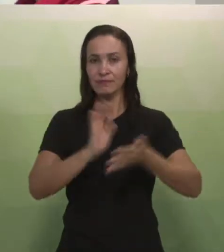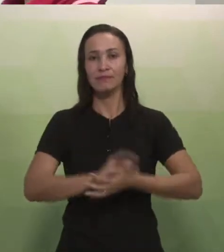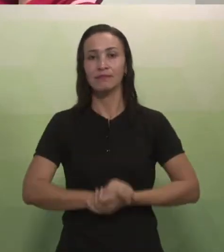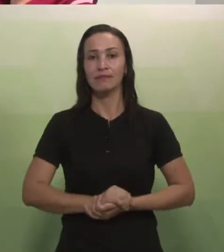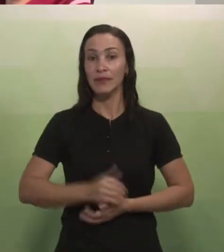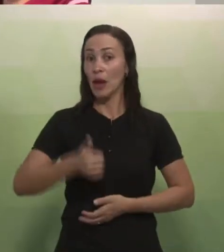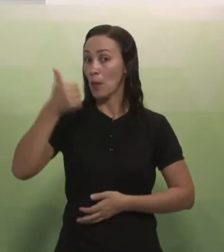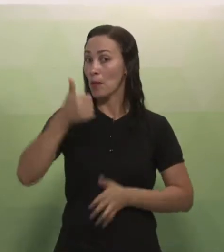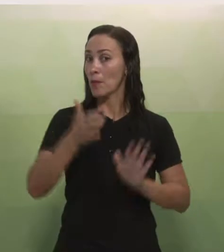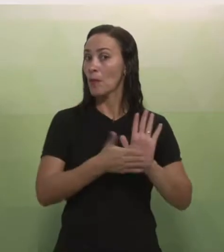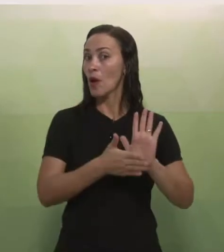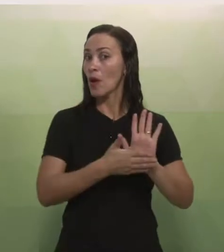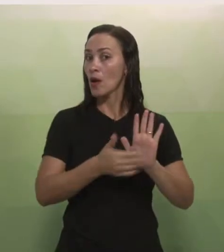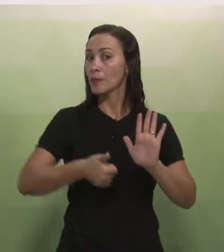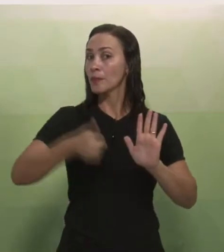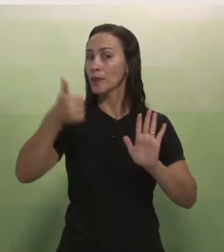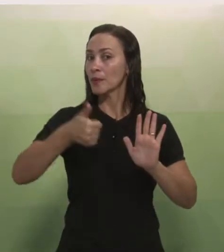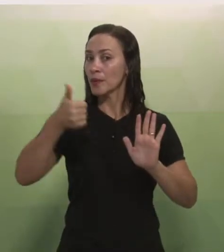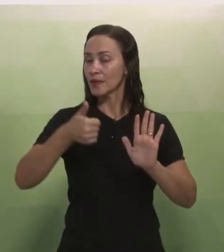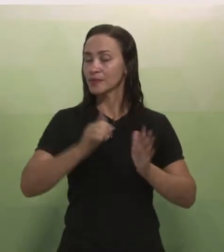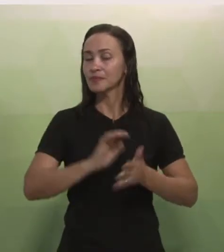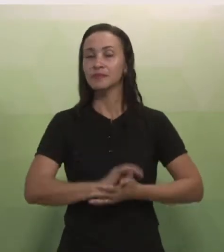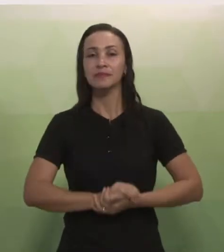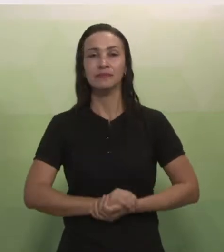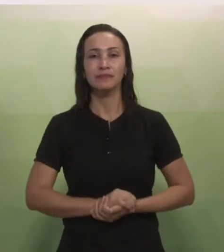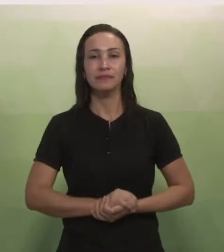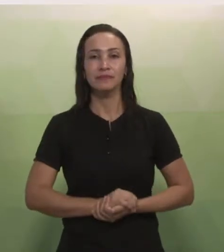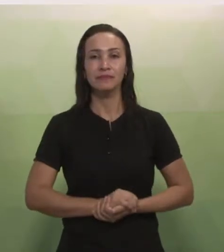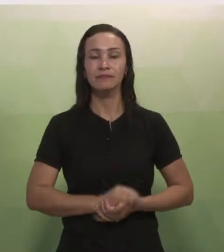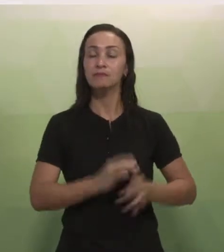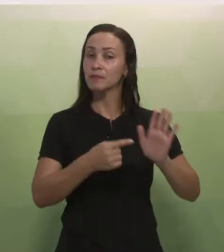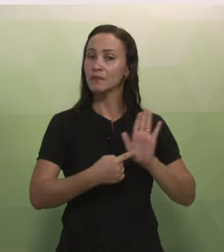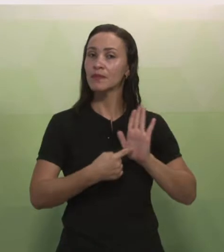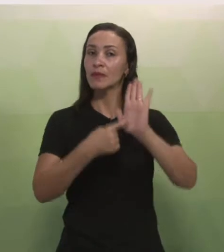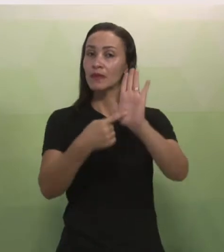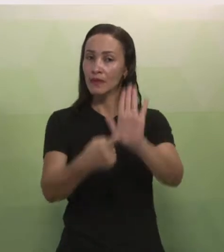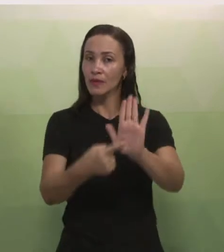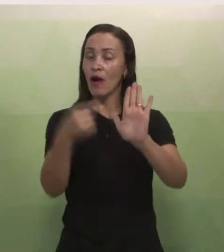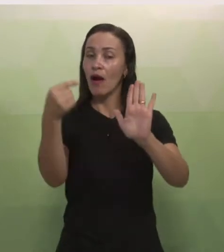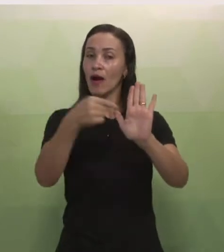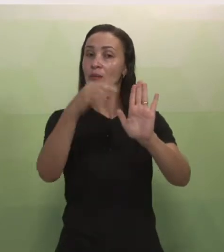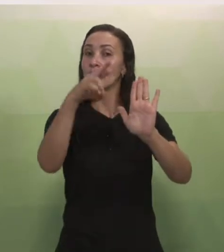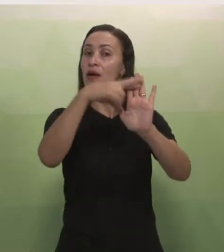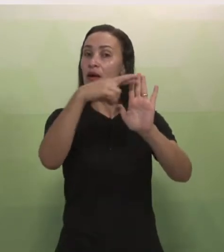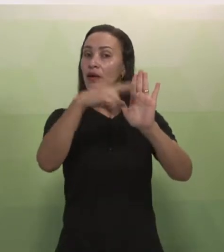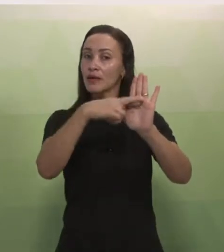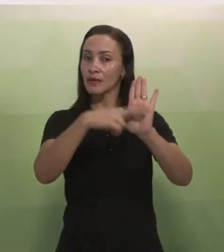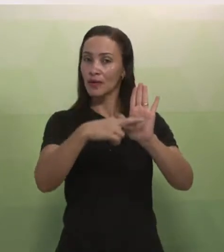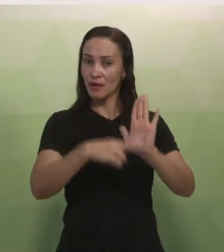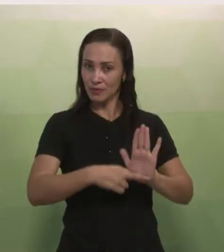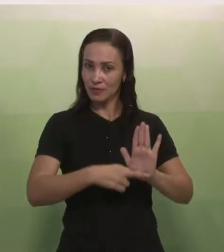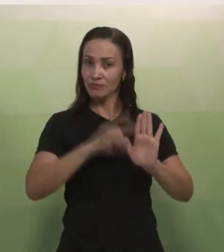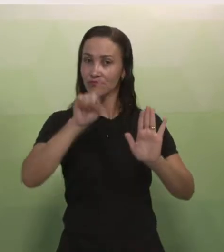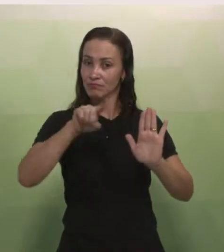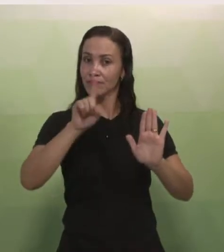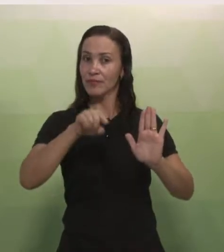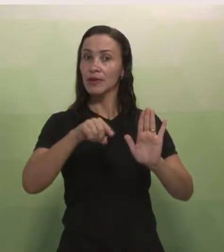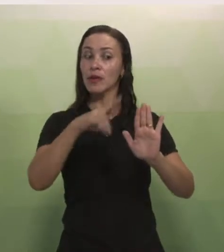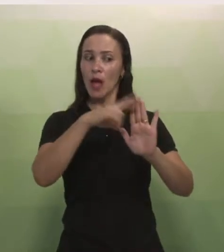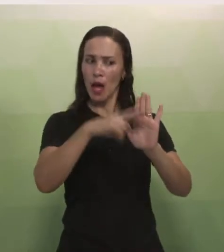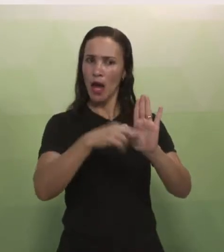a primeira proposta. Então, aqui eu apresento para vocês o regulamento que define